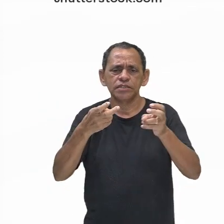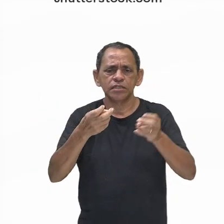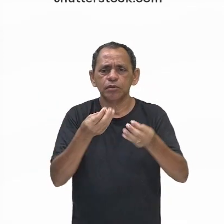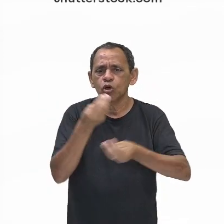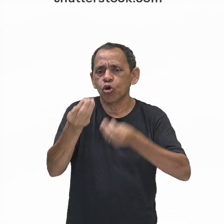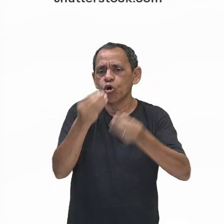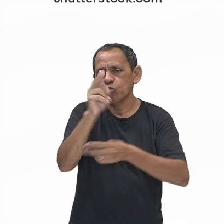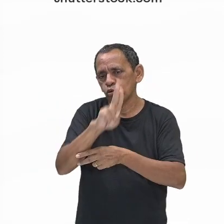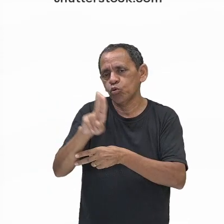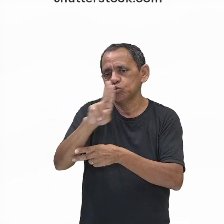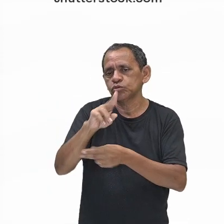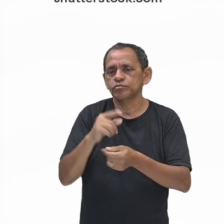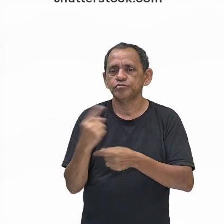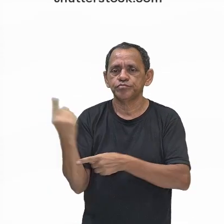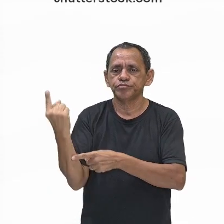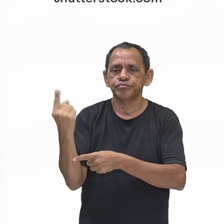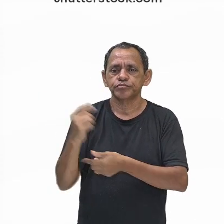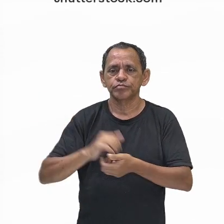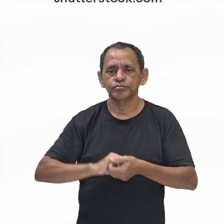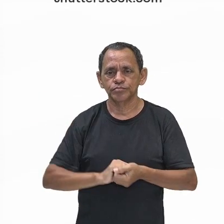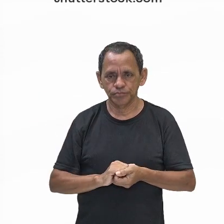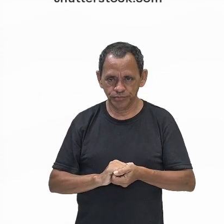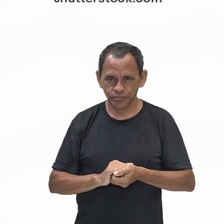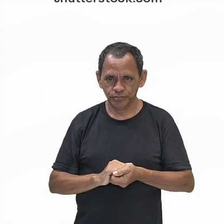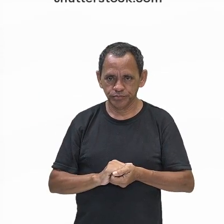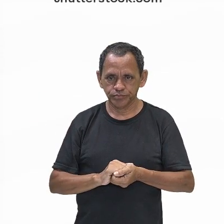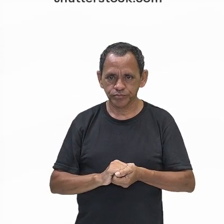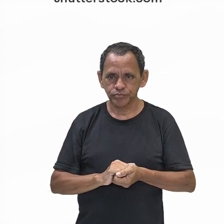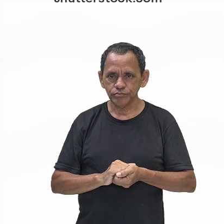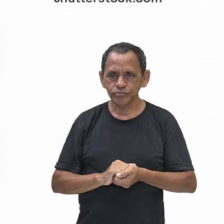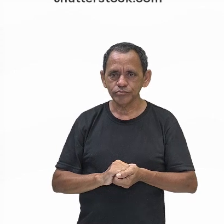GPS. E aí nas fotos aqui a gente pode